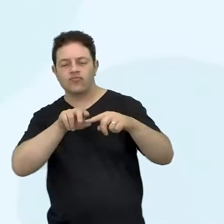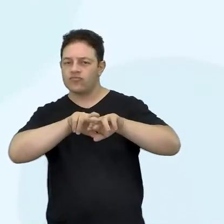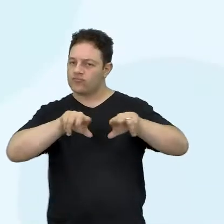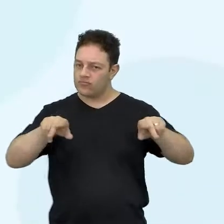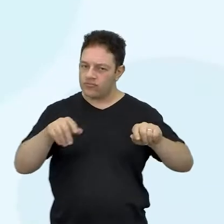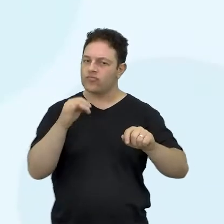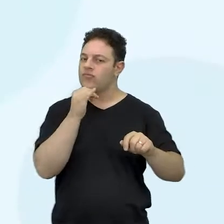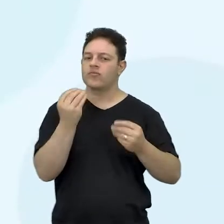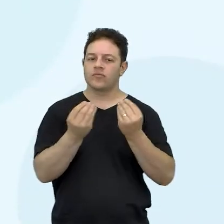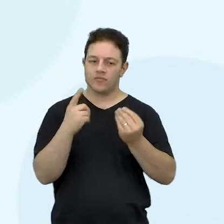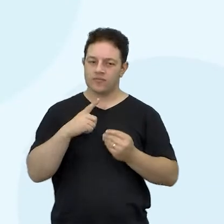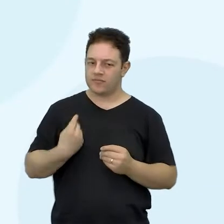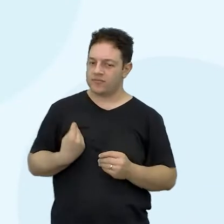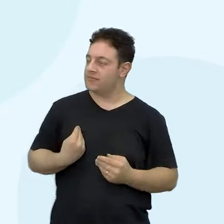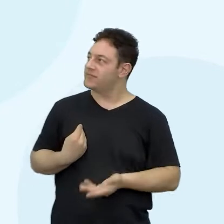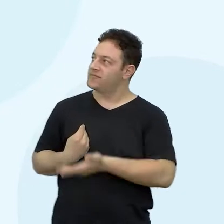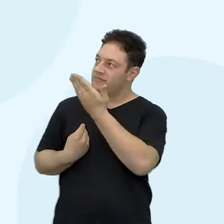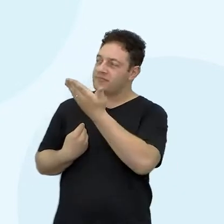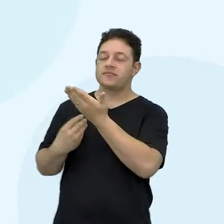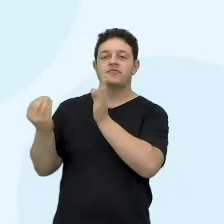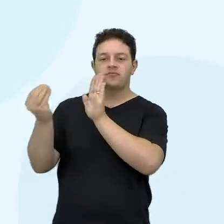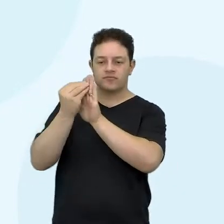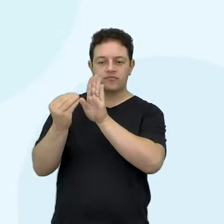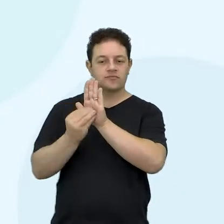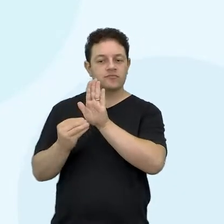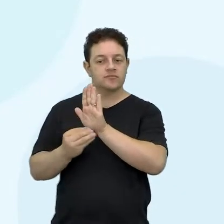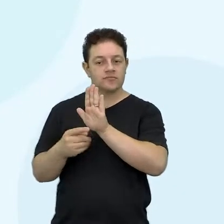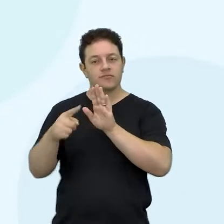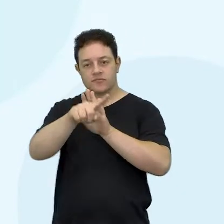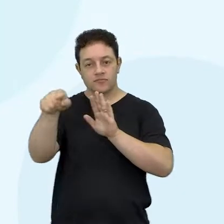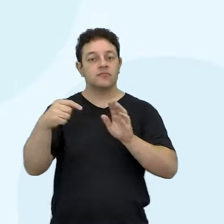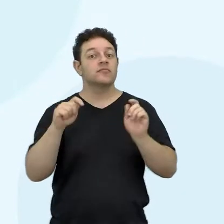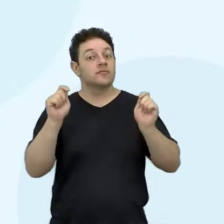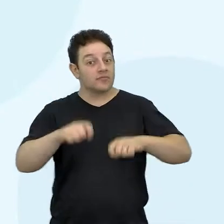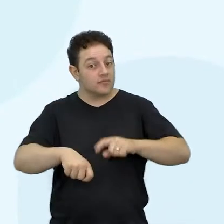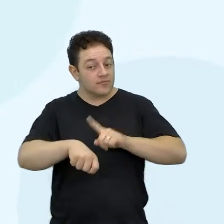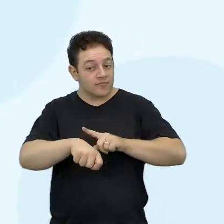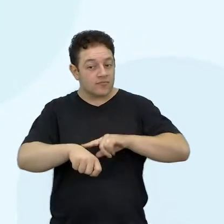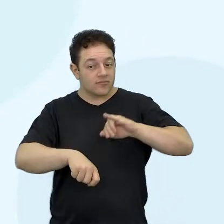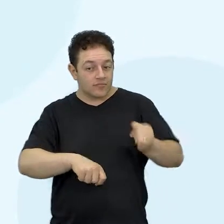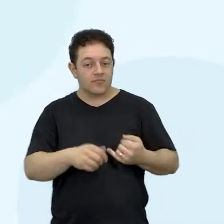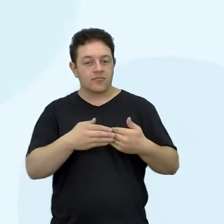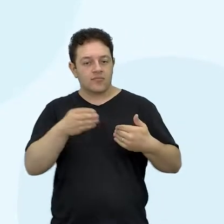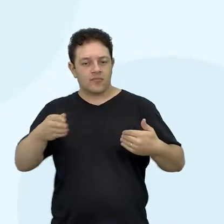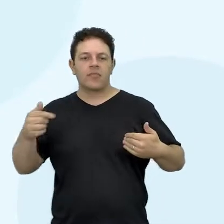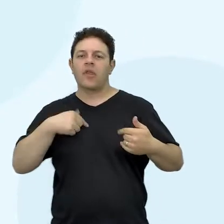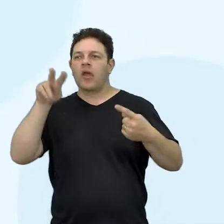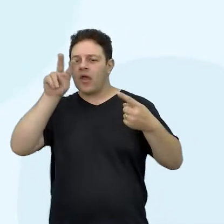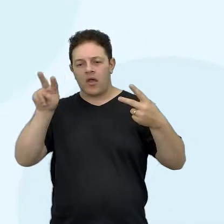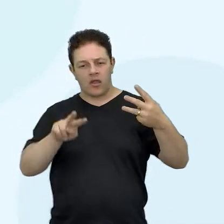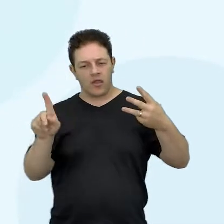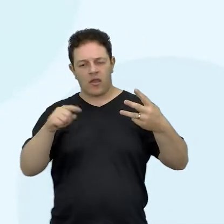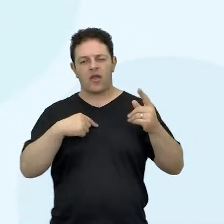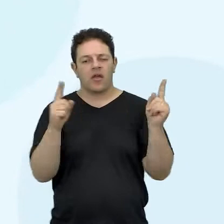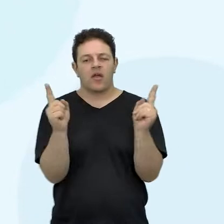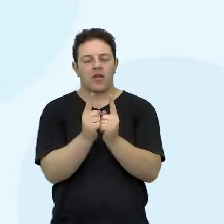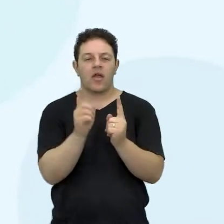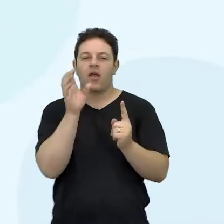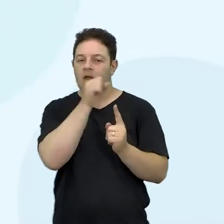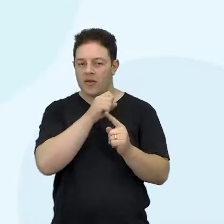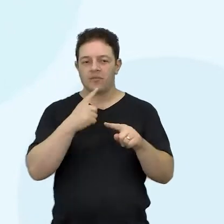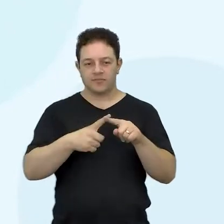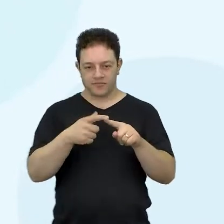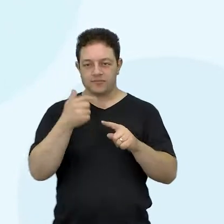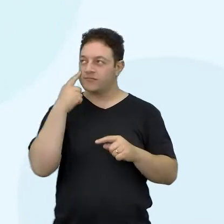que constam aqui no material, mas para dar tempo de eu falar mais coisas eu vou passar esse slide